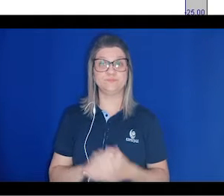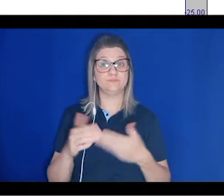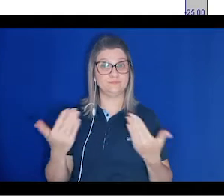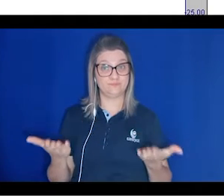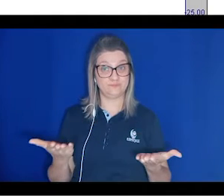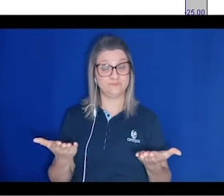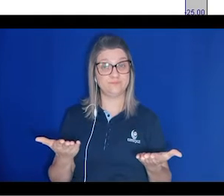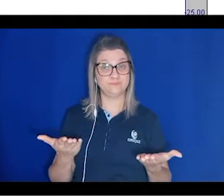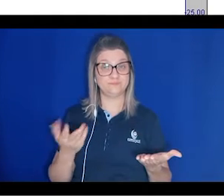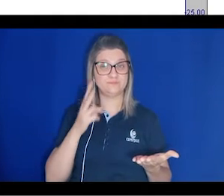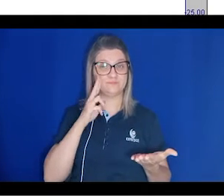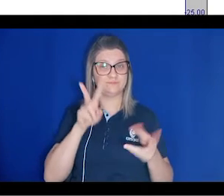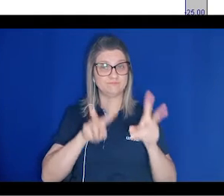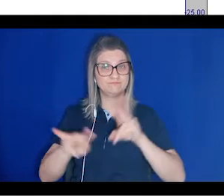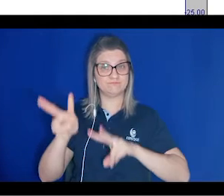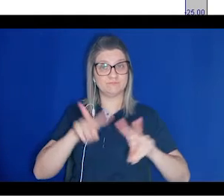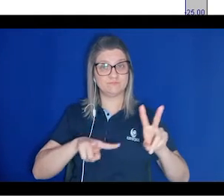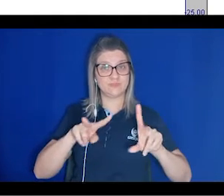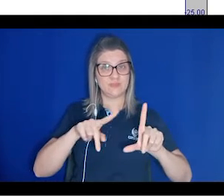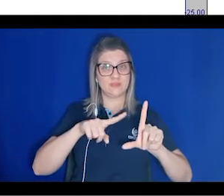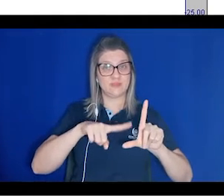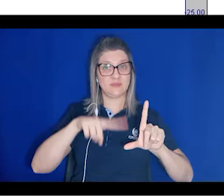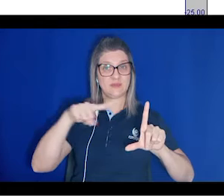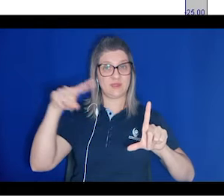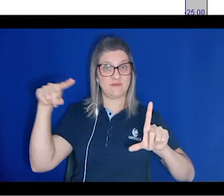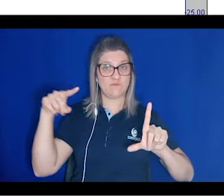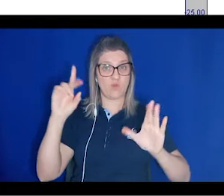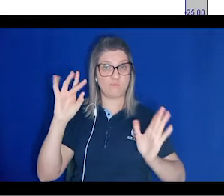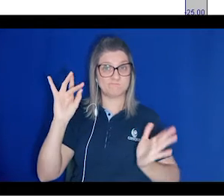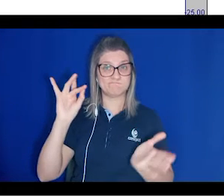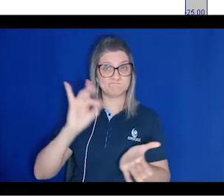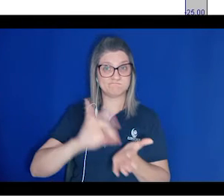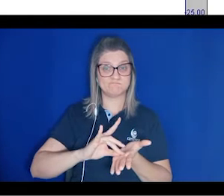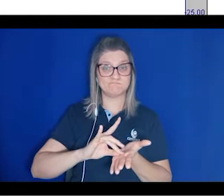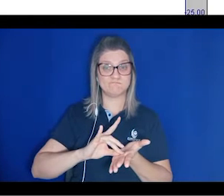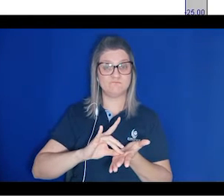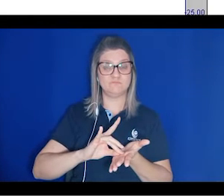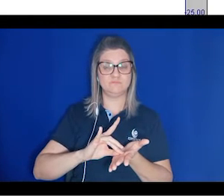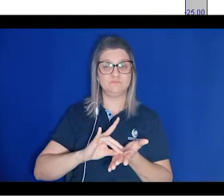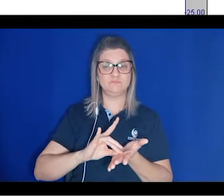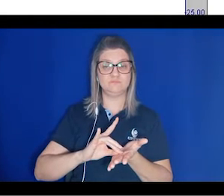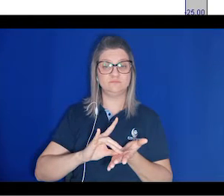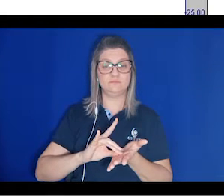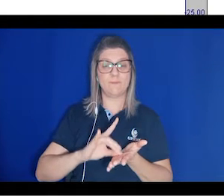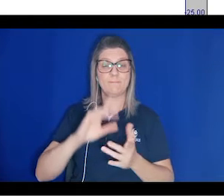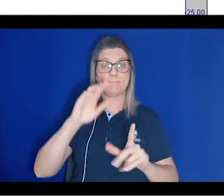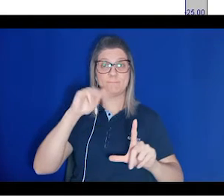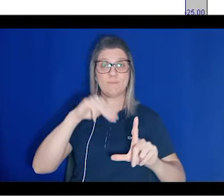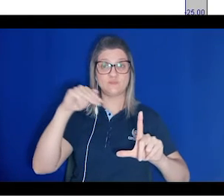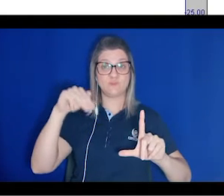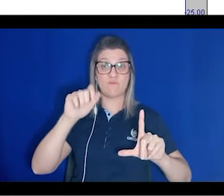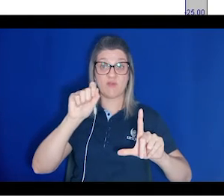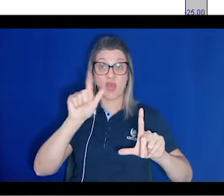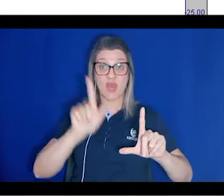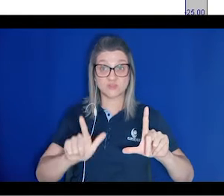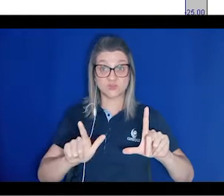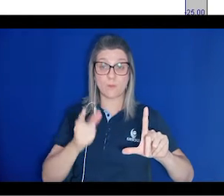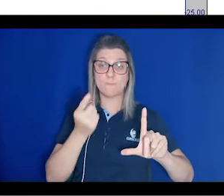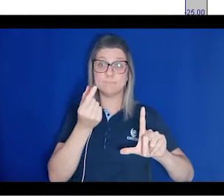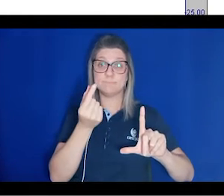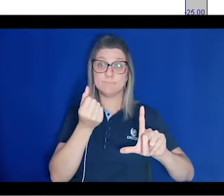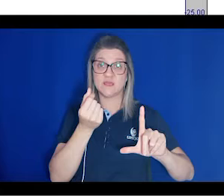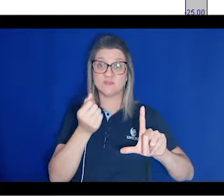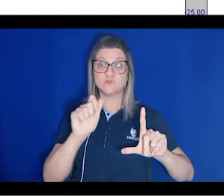Portanto, verifiquem aqui no gráfico real de CID nacional a média móvel, a qual está em azul, e os preços